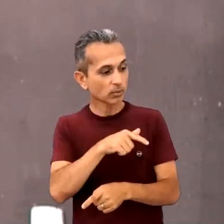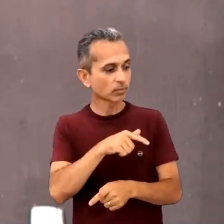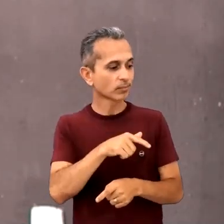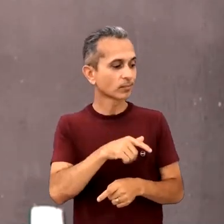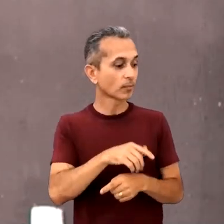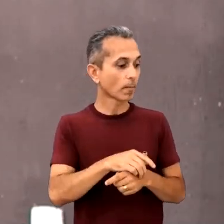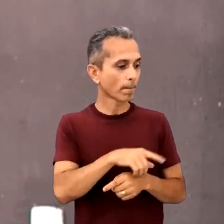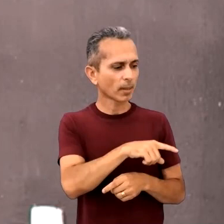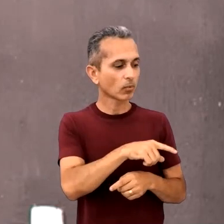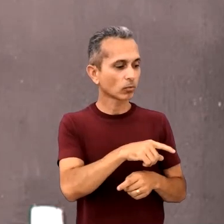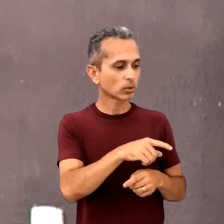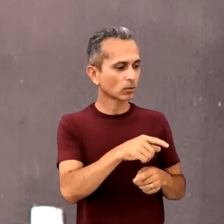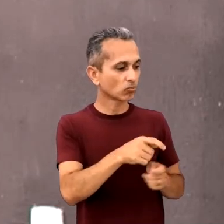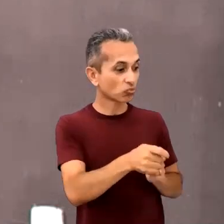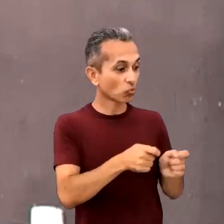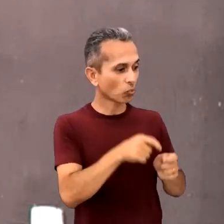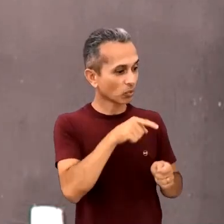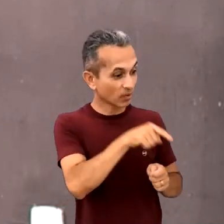certeza.